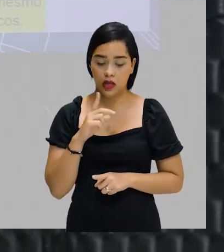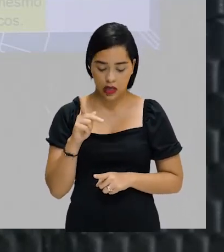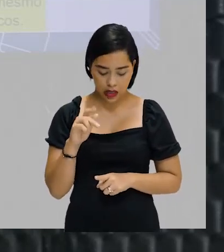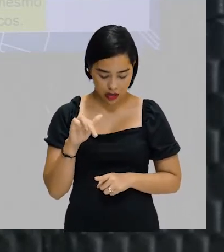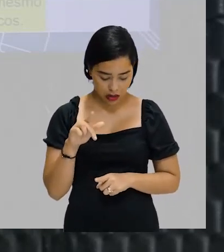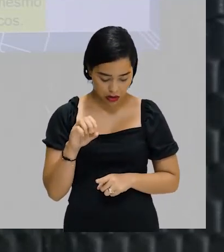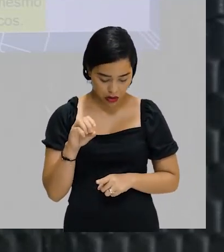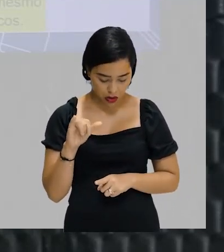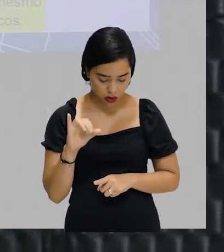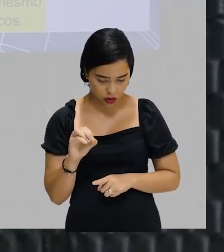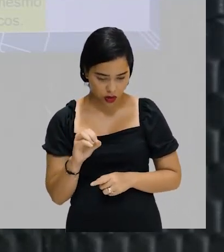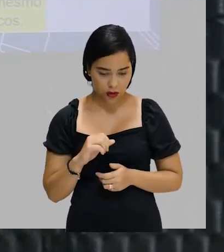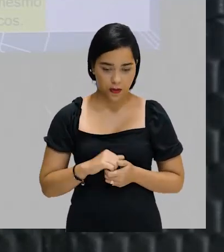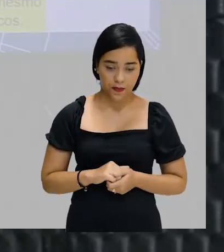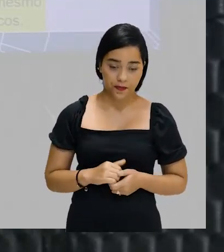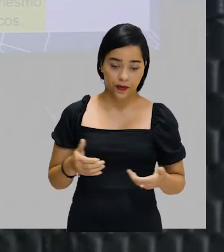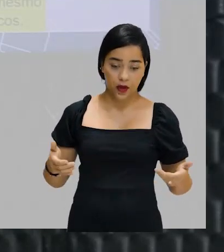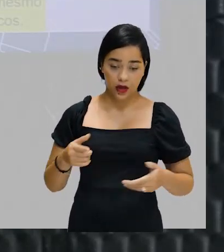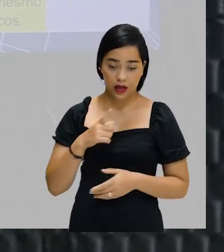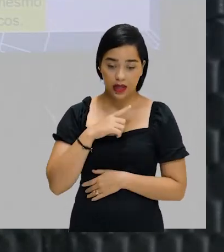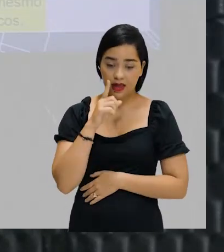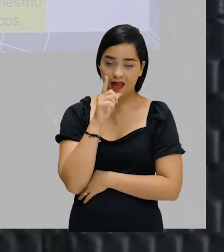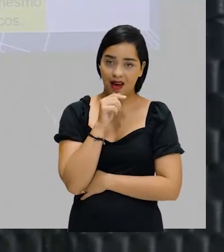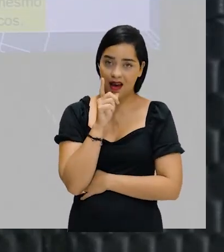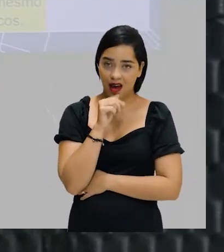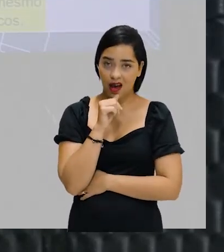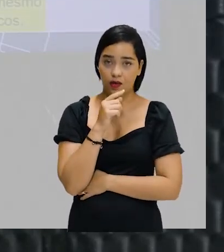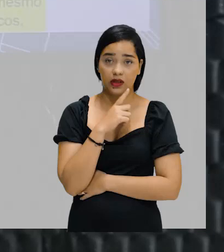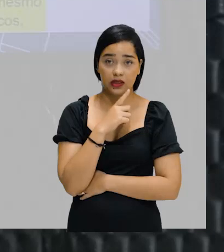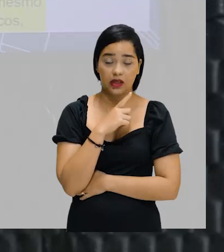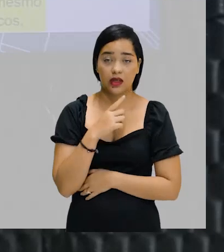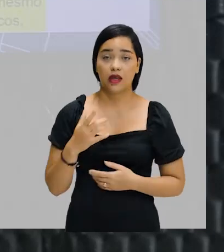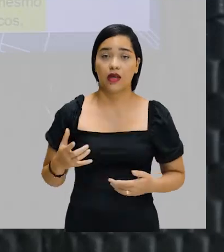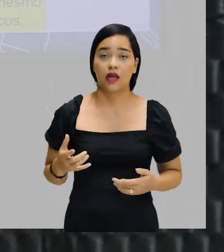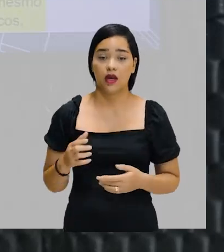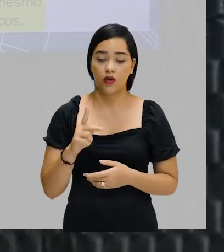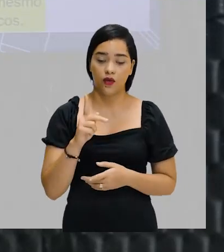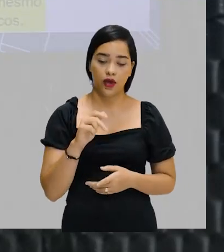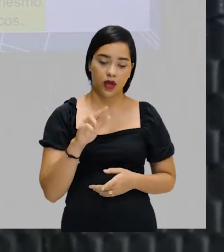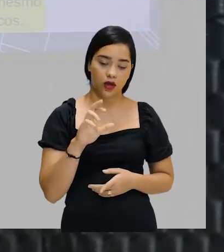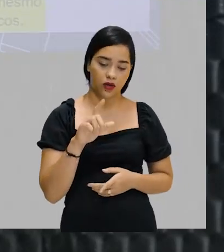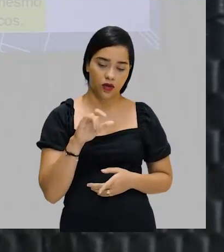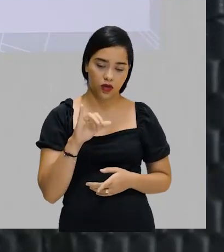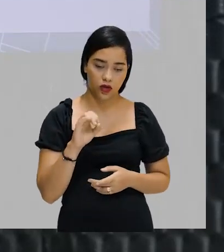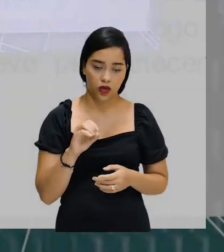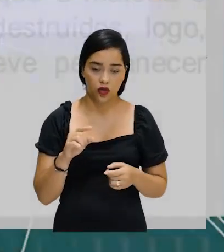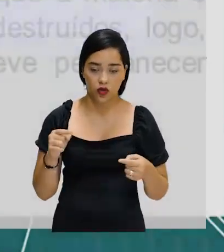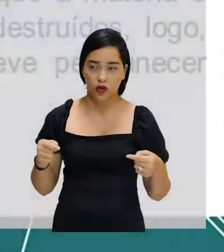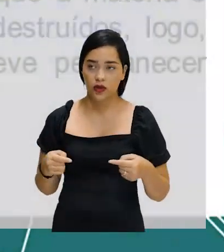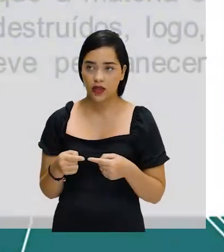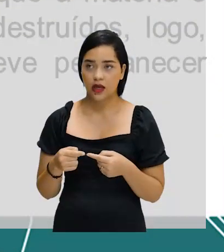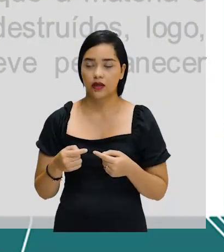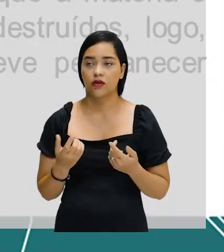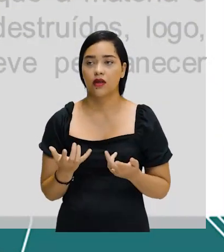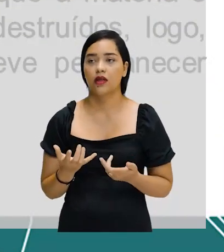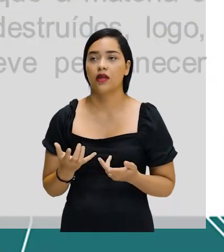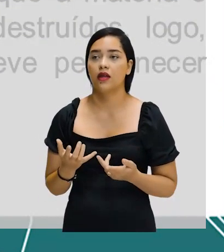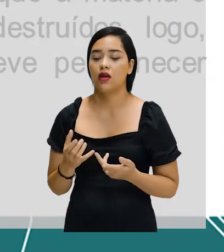hidrogênio. No caso aqui da água, nós temos o elemento hidrogênio combinado com o